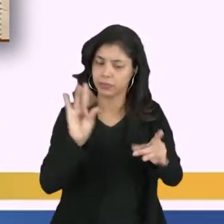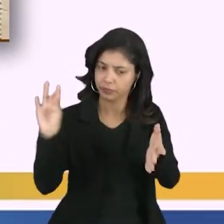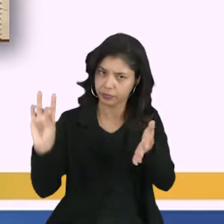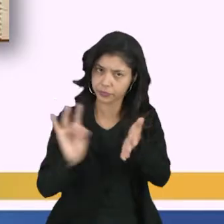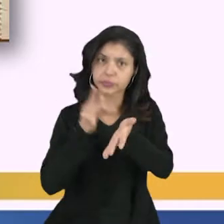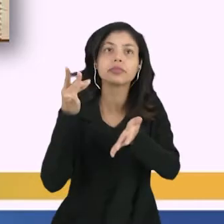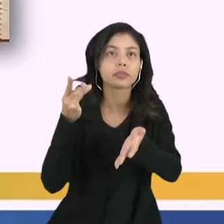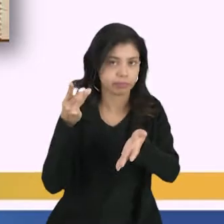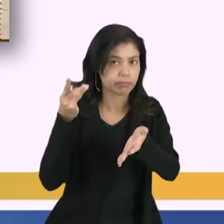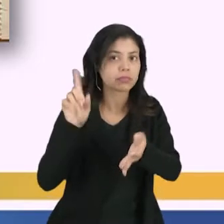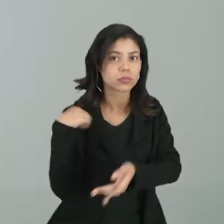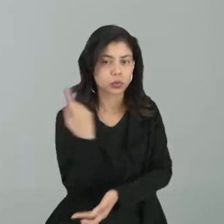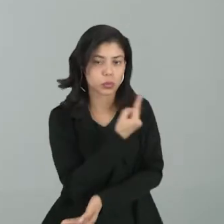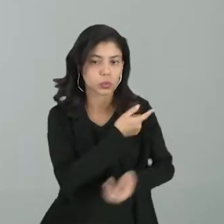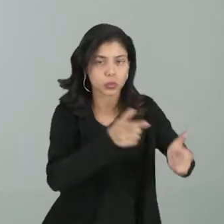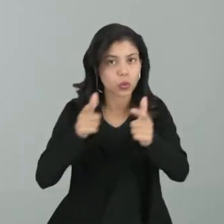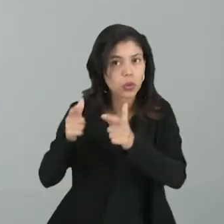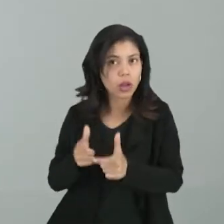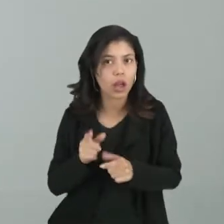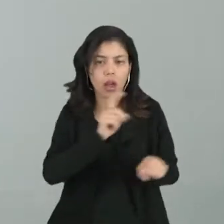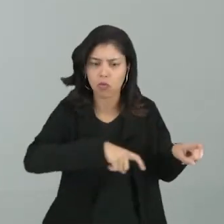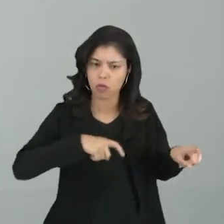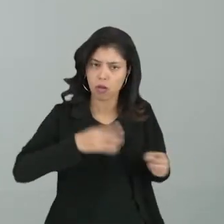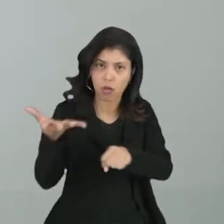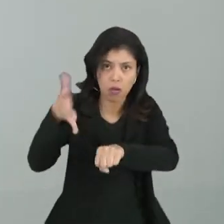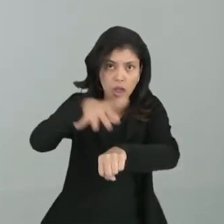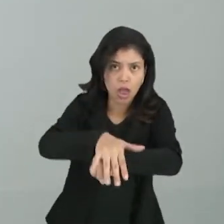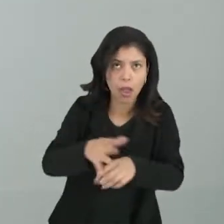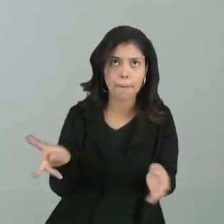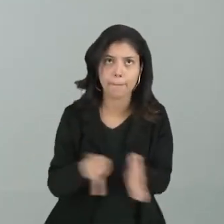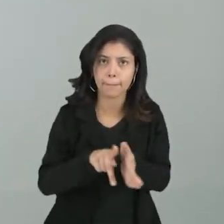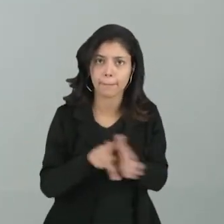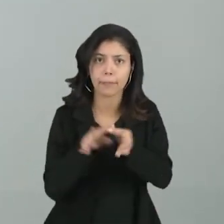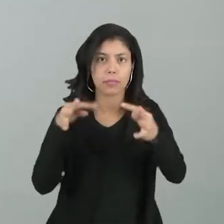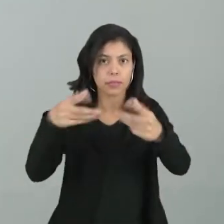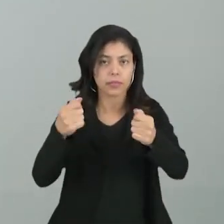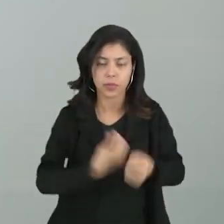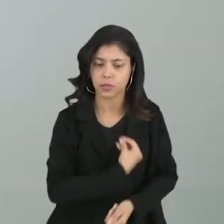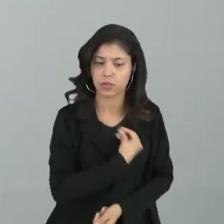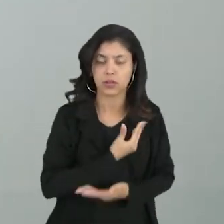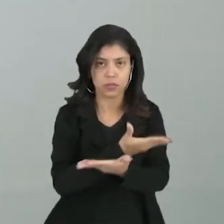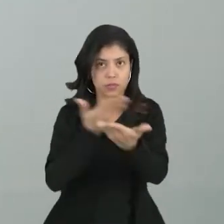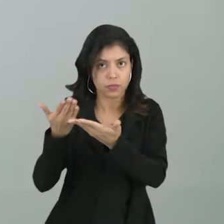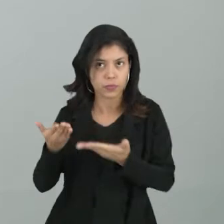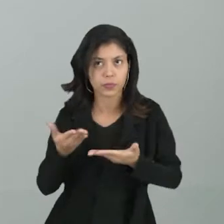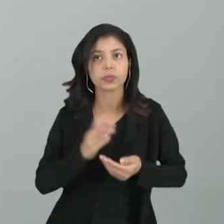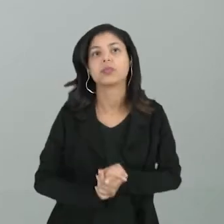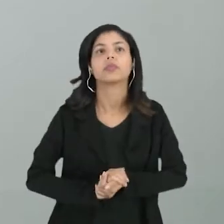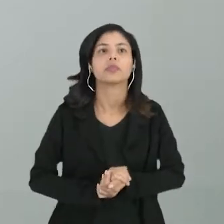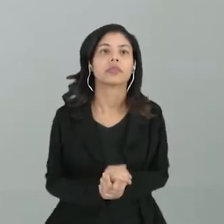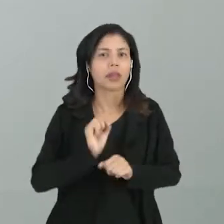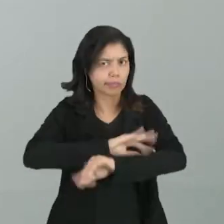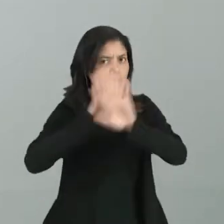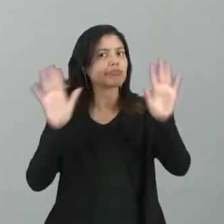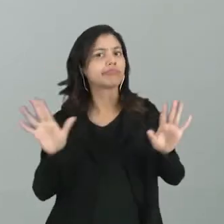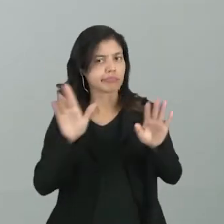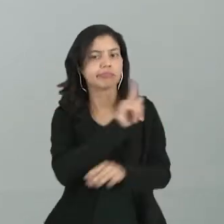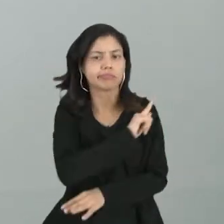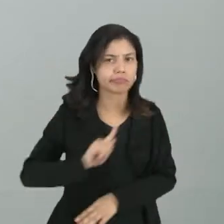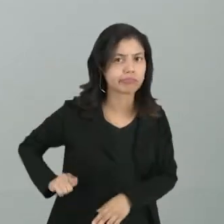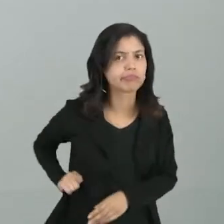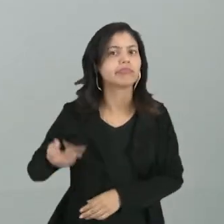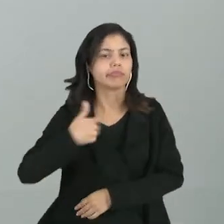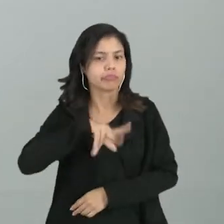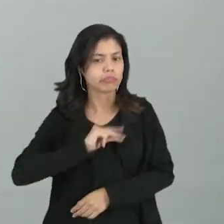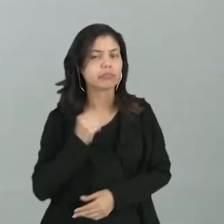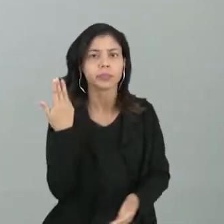efetivar, né, então o nosso espaço, vamos colonizar, vamos fazer presente então aí nesse espaço, né? E claro, o governo português ele